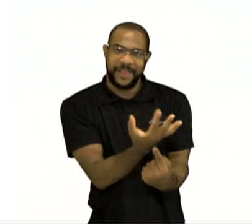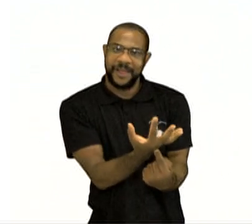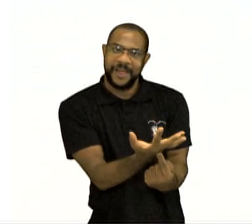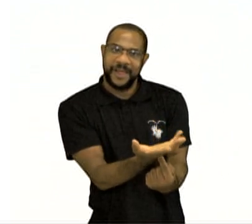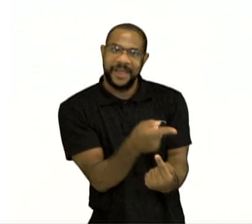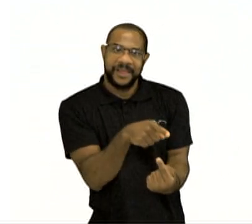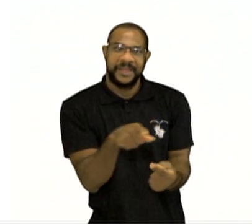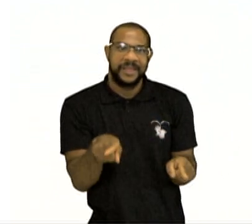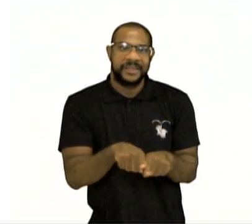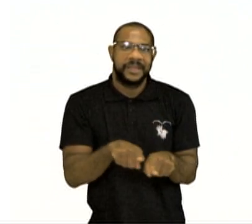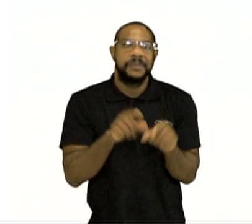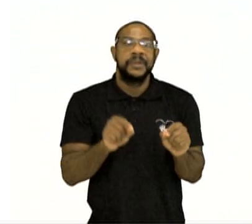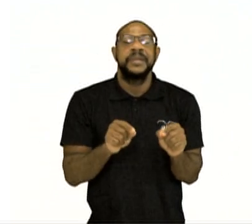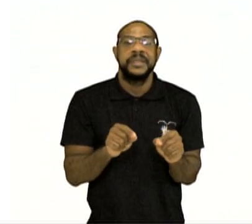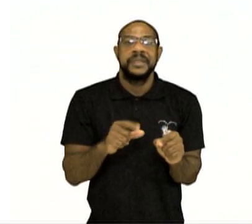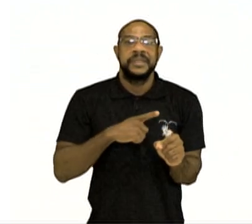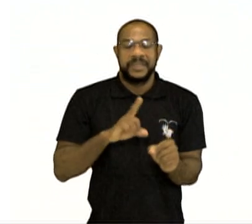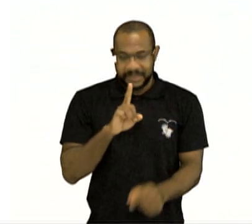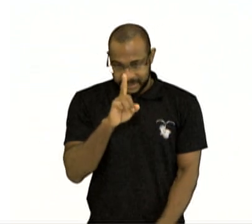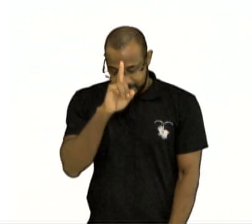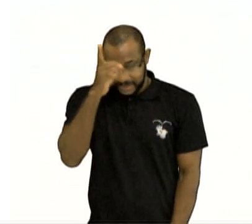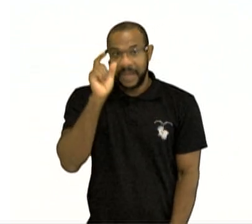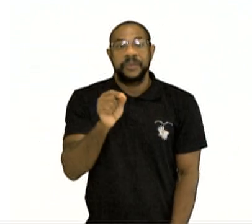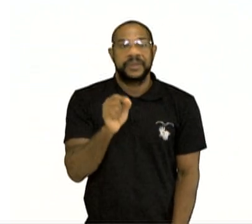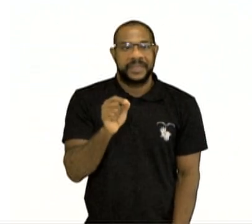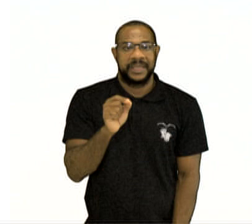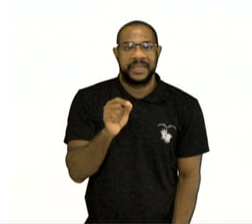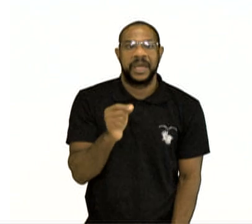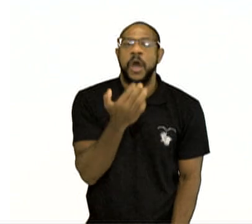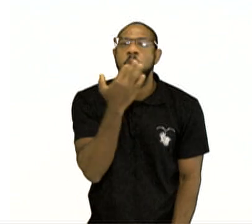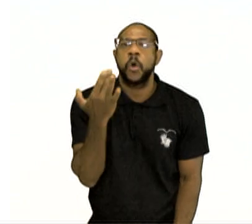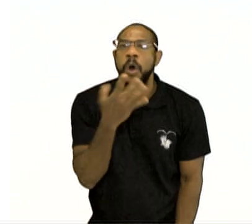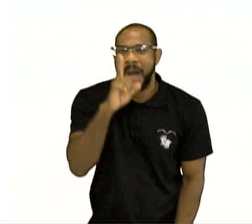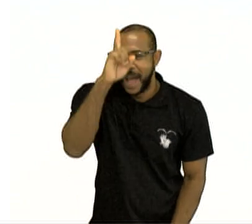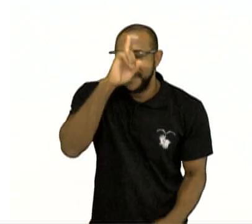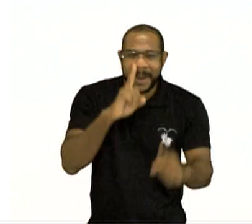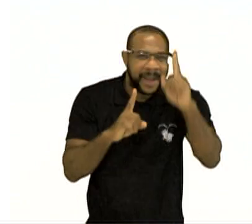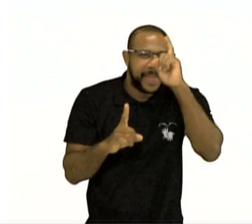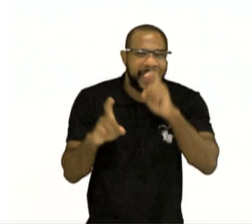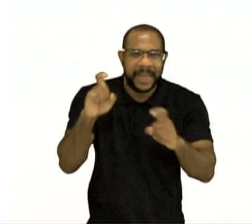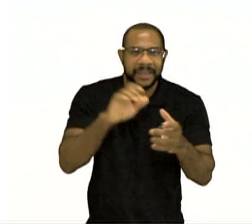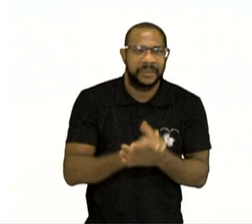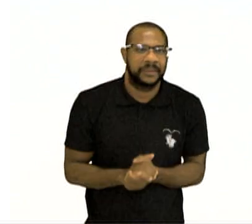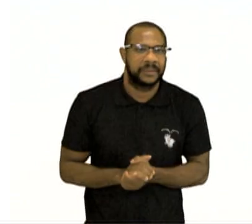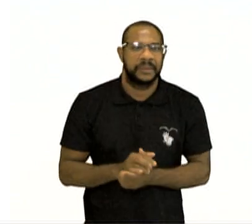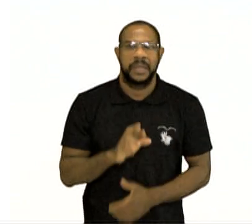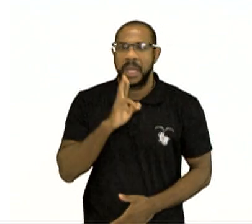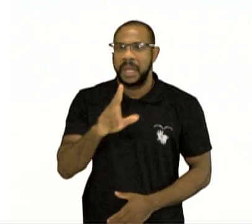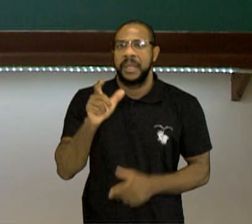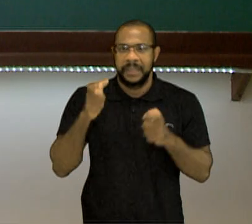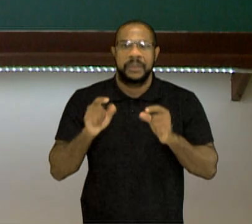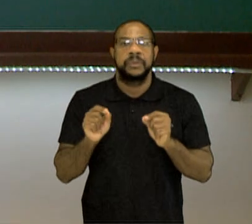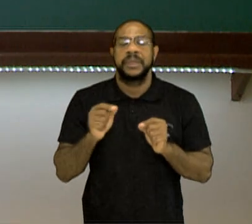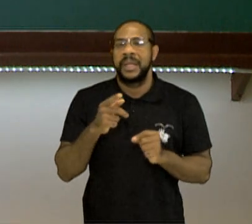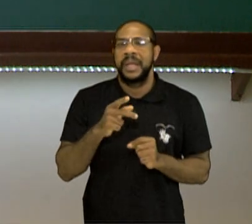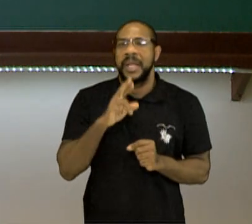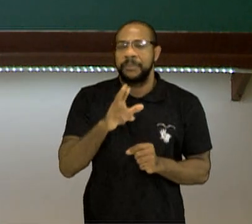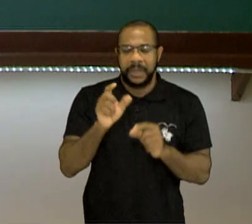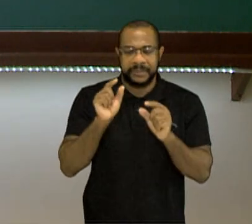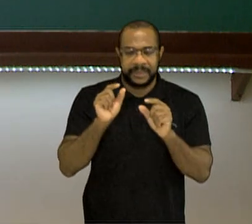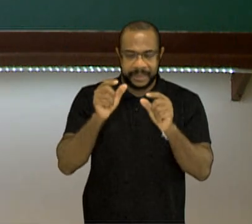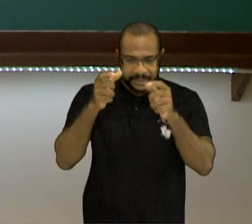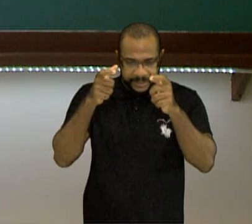e criaram tonalidades amareladas? Resposta correta: os barrocos, né? A gente viu